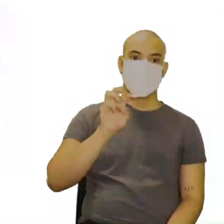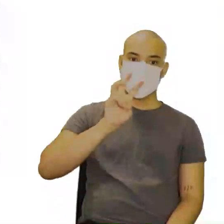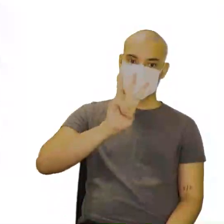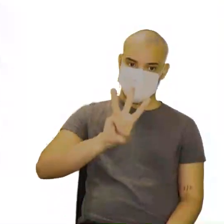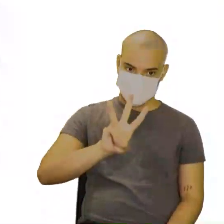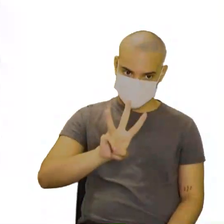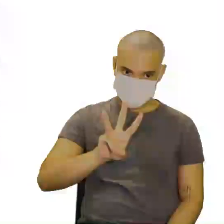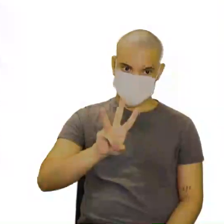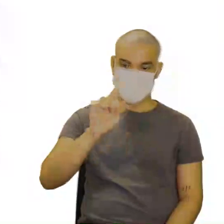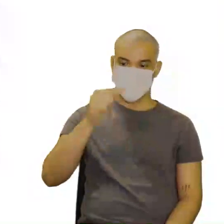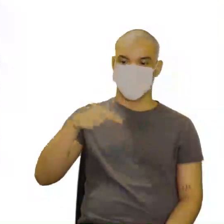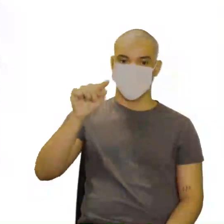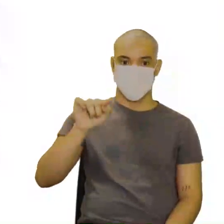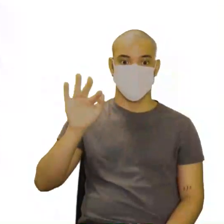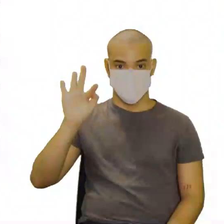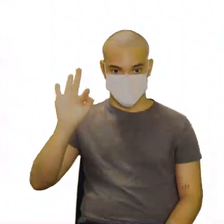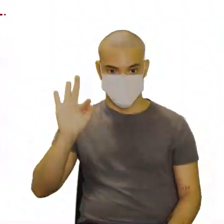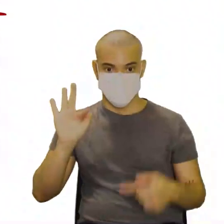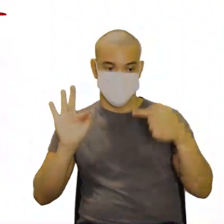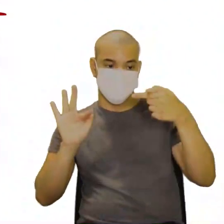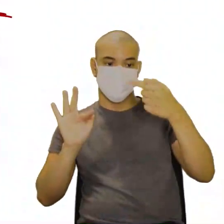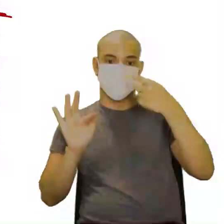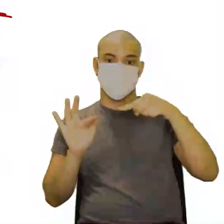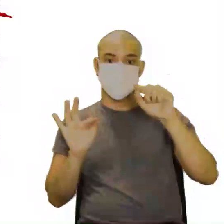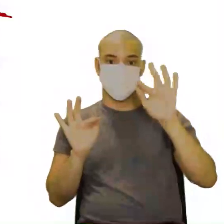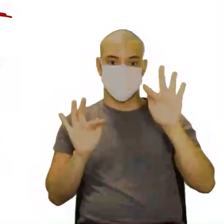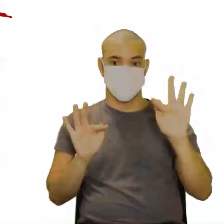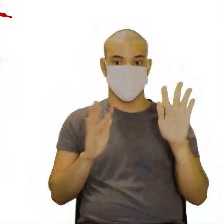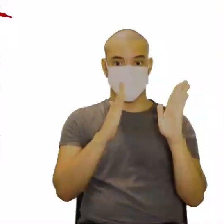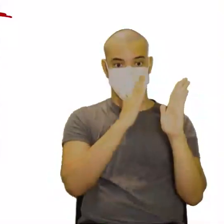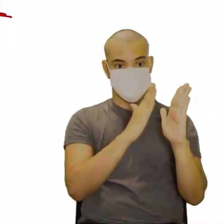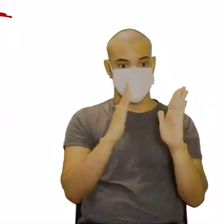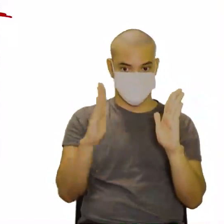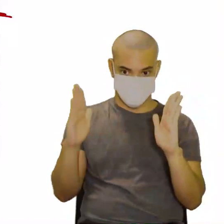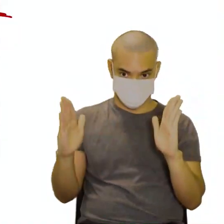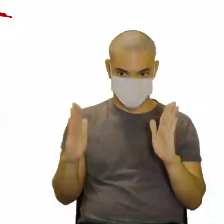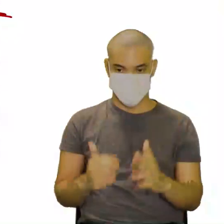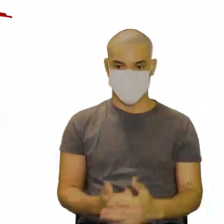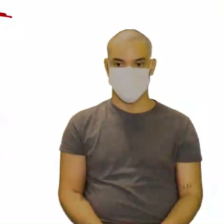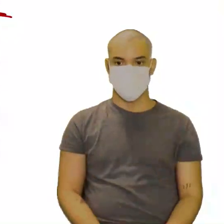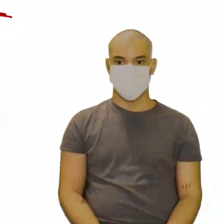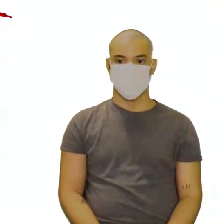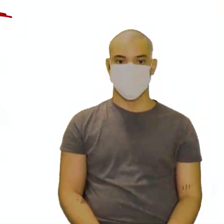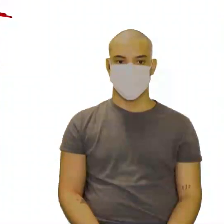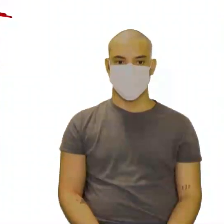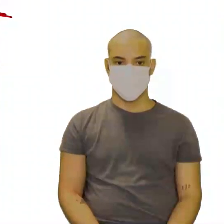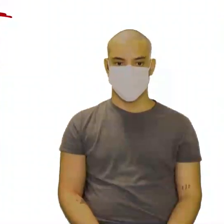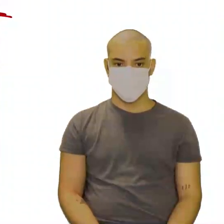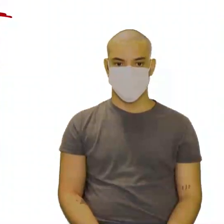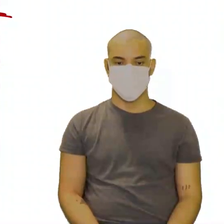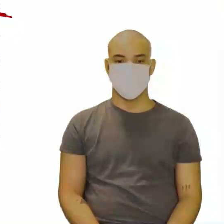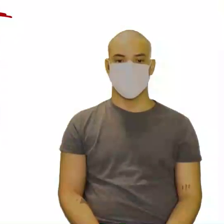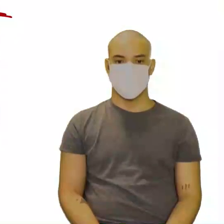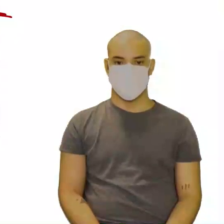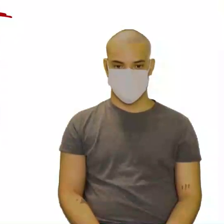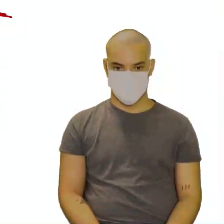capacitância aqui. Esses capacitores estavam em série, então vamos anotar aqui a parte importante,